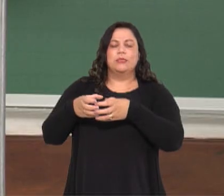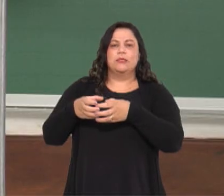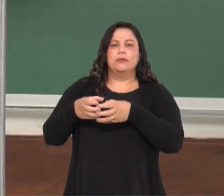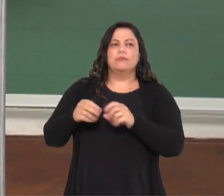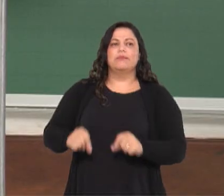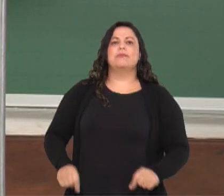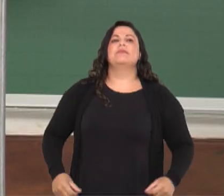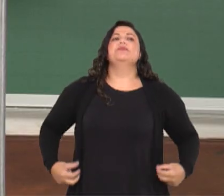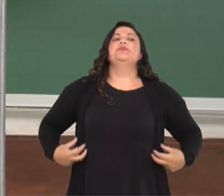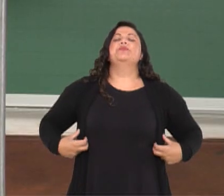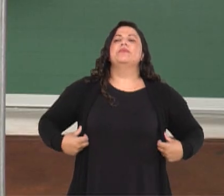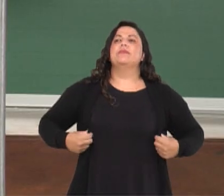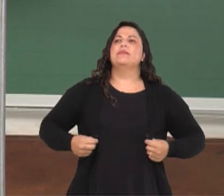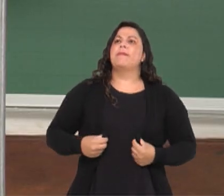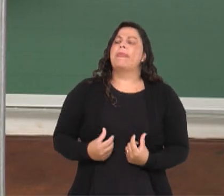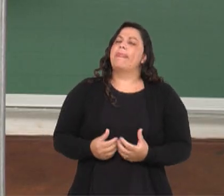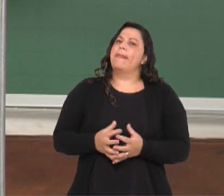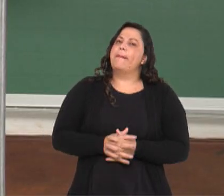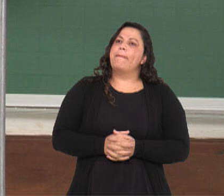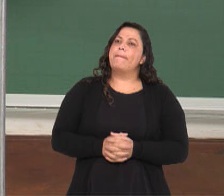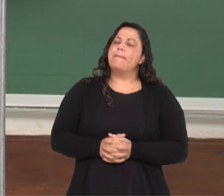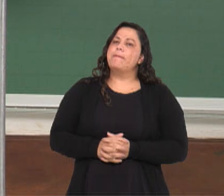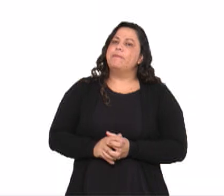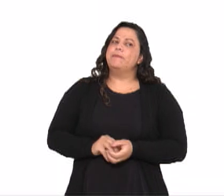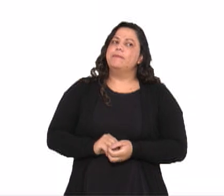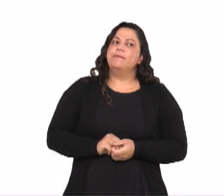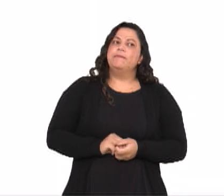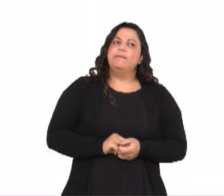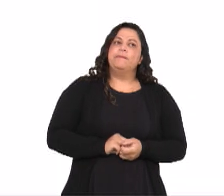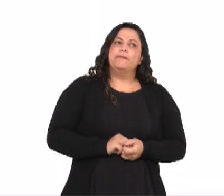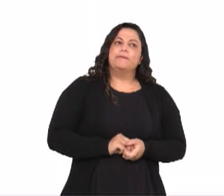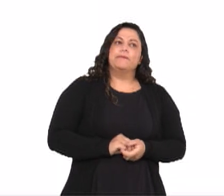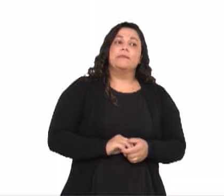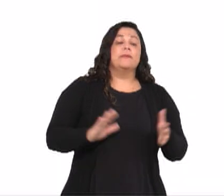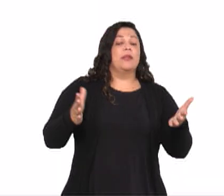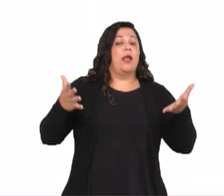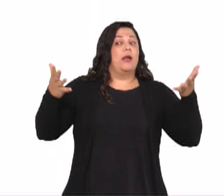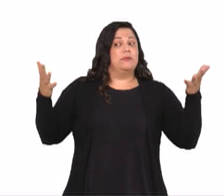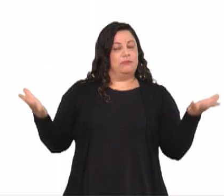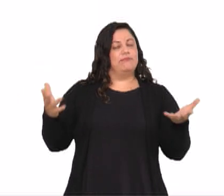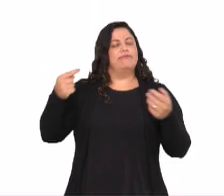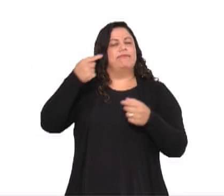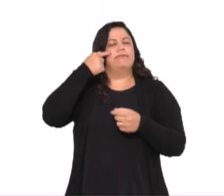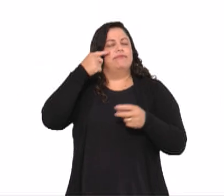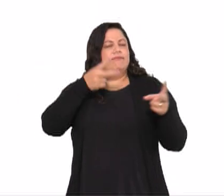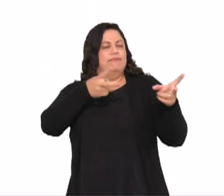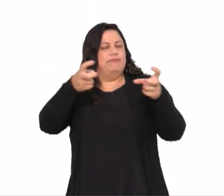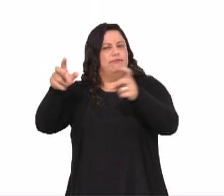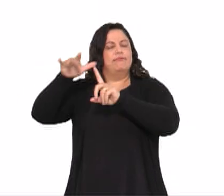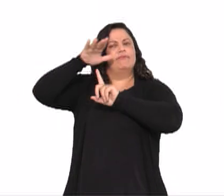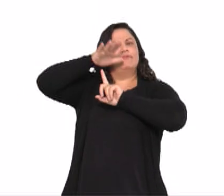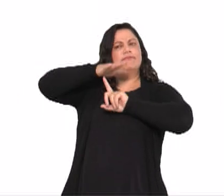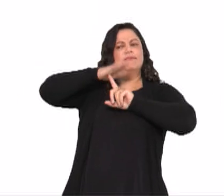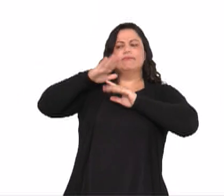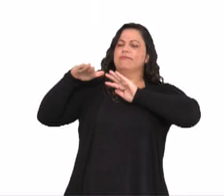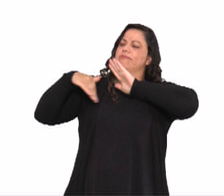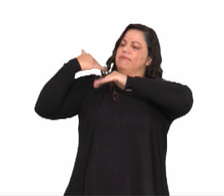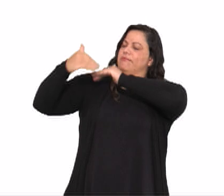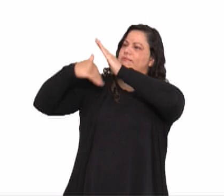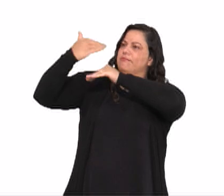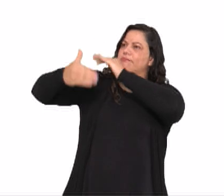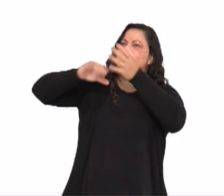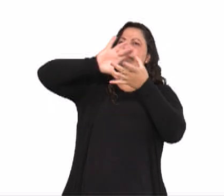certo? E aí nós então temos que o Paraná se desenvolveu a partir dos ciclos econômicos, né,